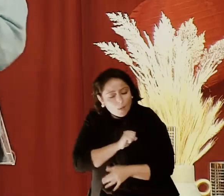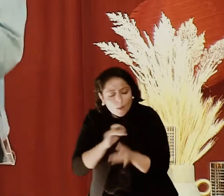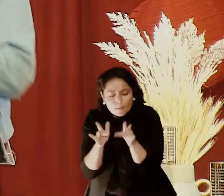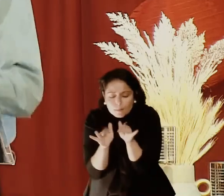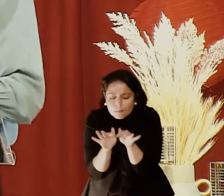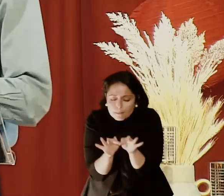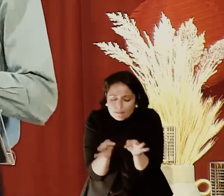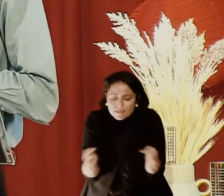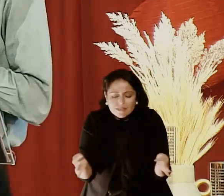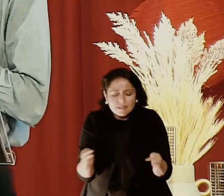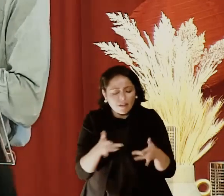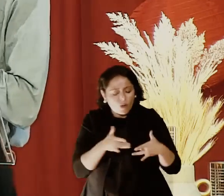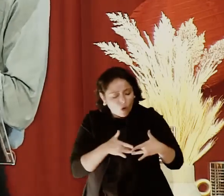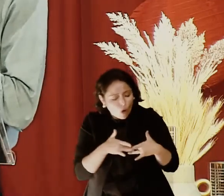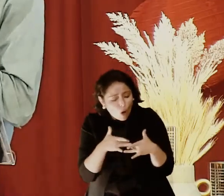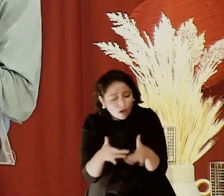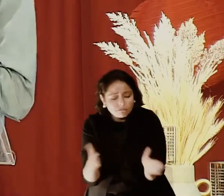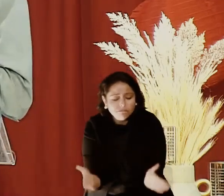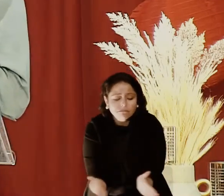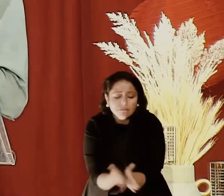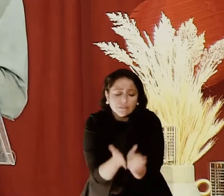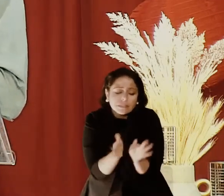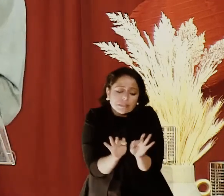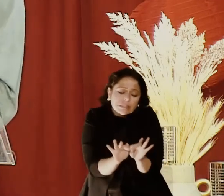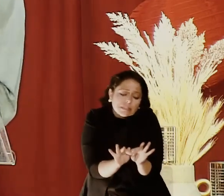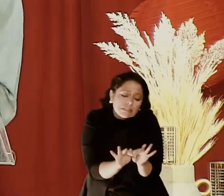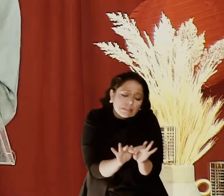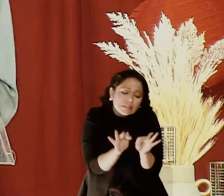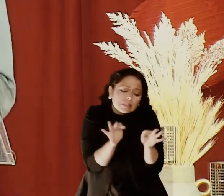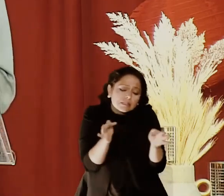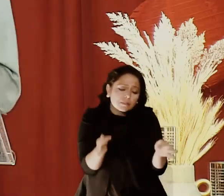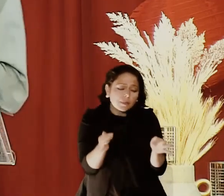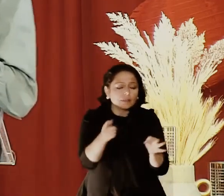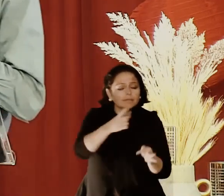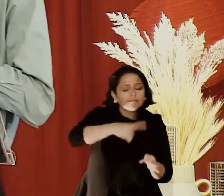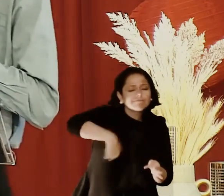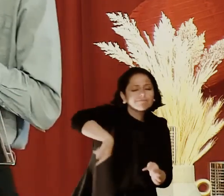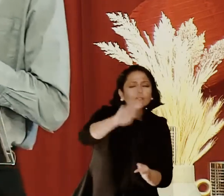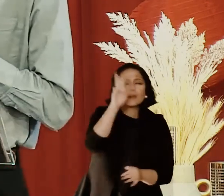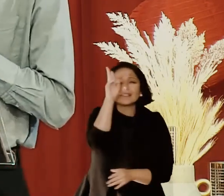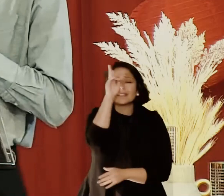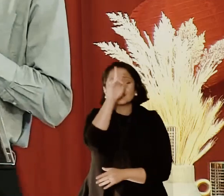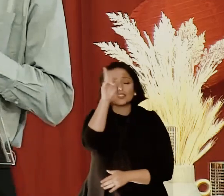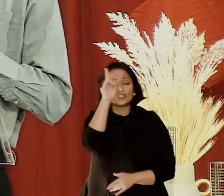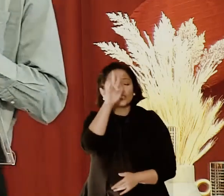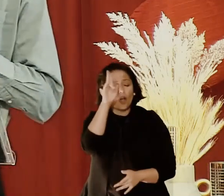vem pobre, que vem humilde, que toca a nossa história,